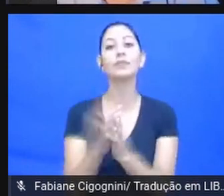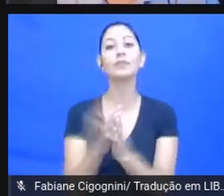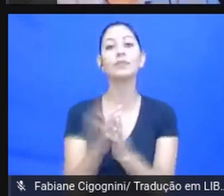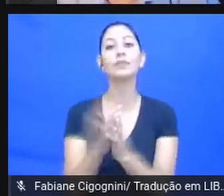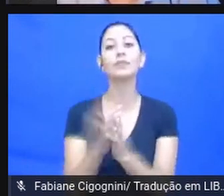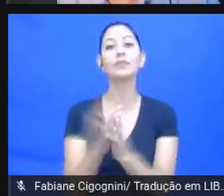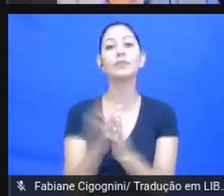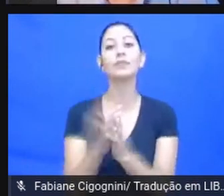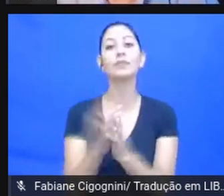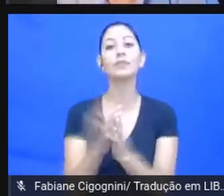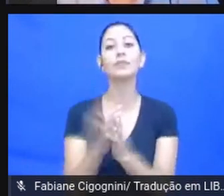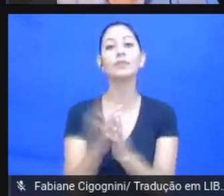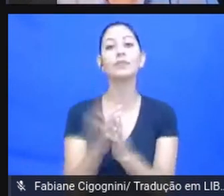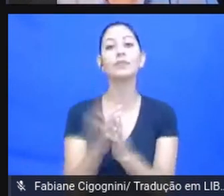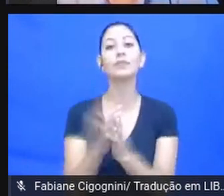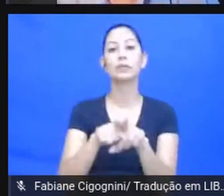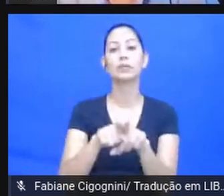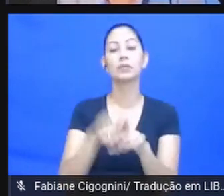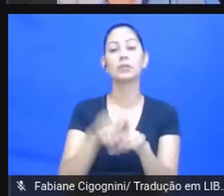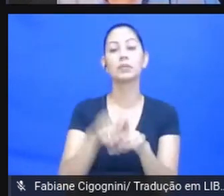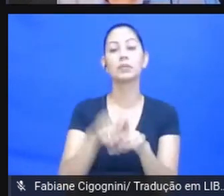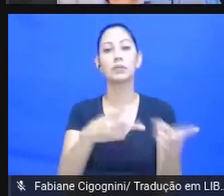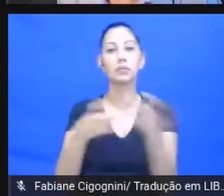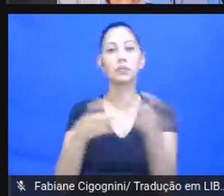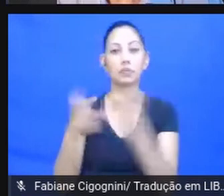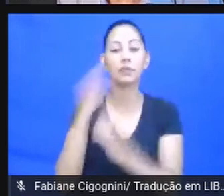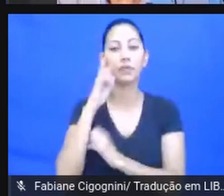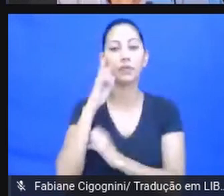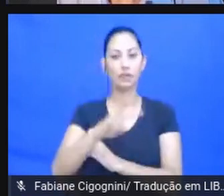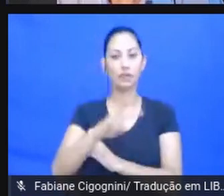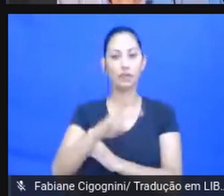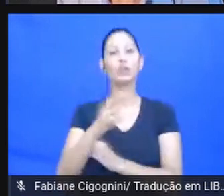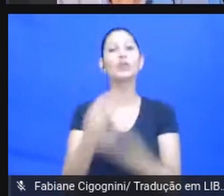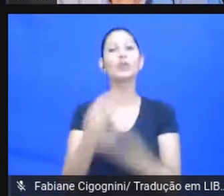depois vendo,